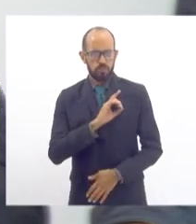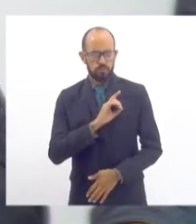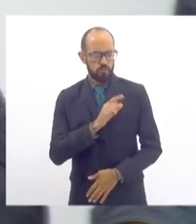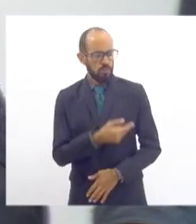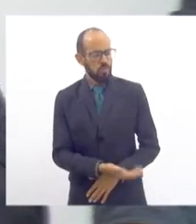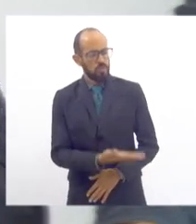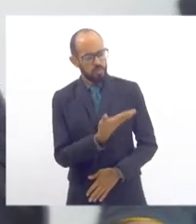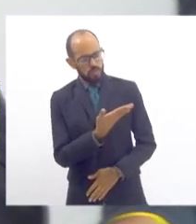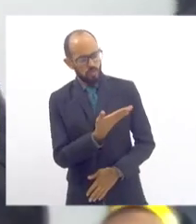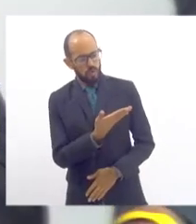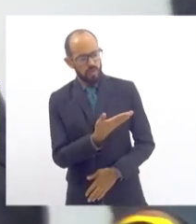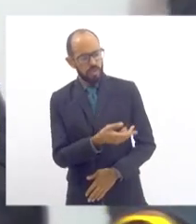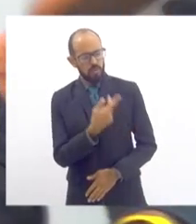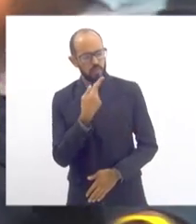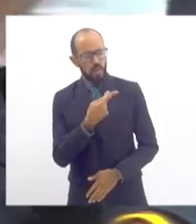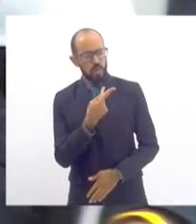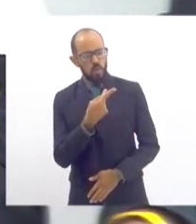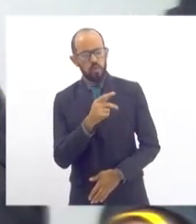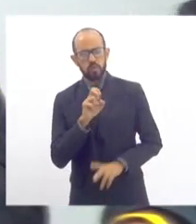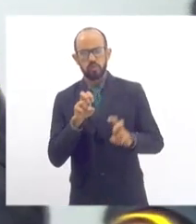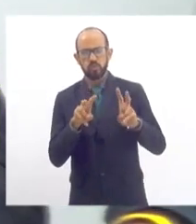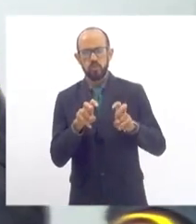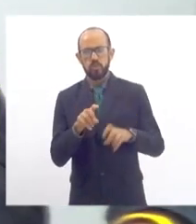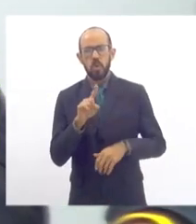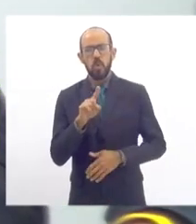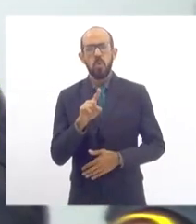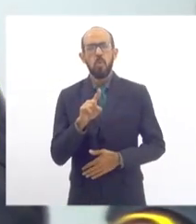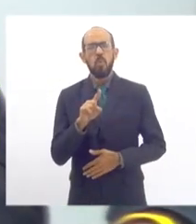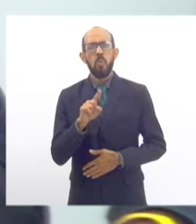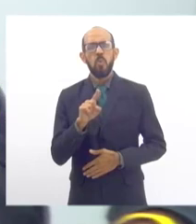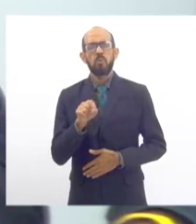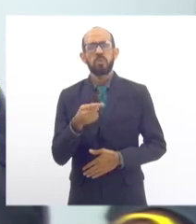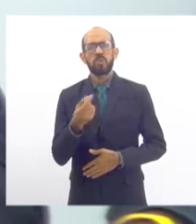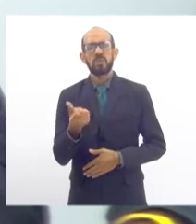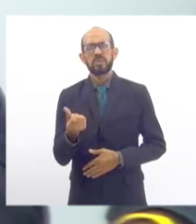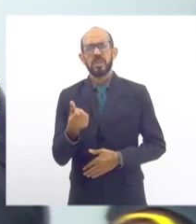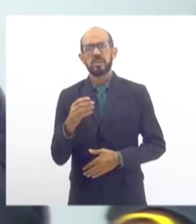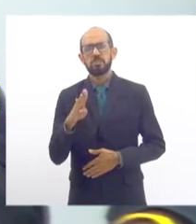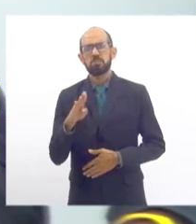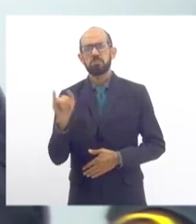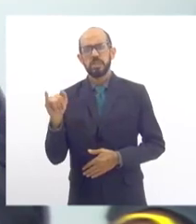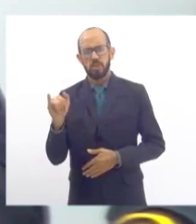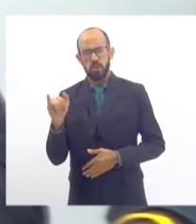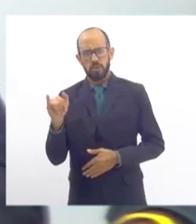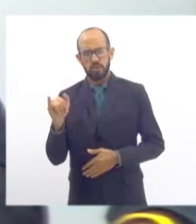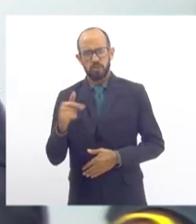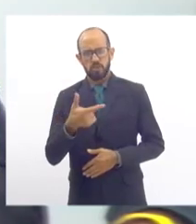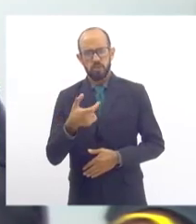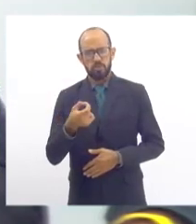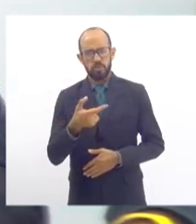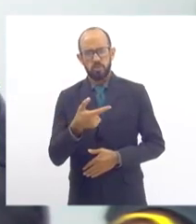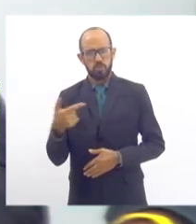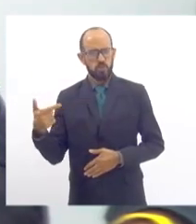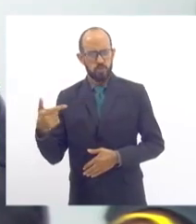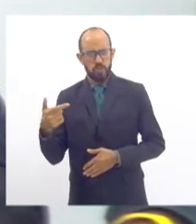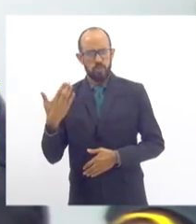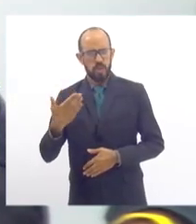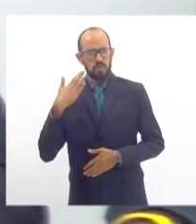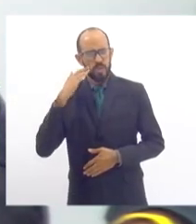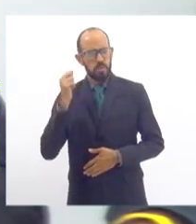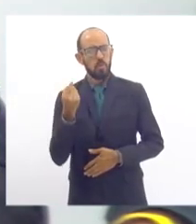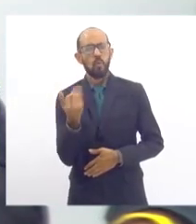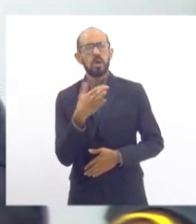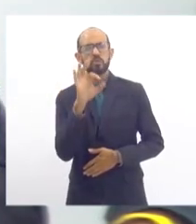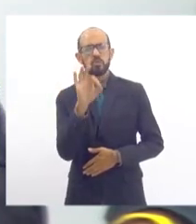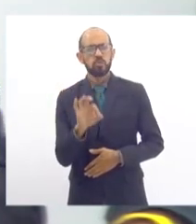Senhoria, salvo engano, fez referência a 1 bilhão e 600 milhões para o ano de 2022. Sim. Queria saber o que representam os